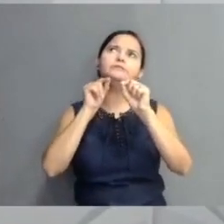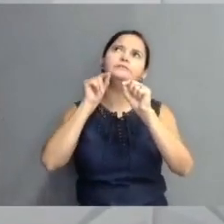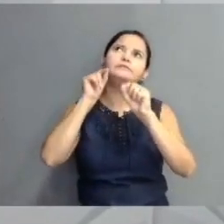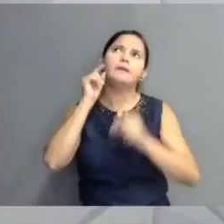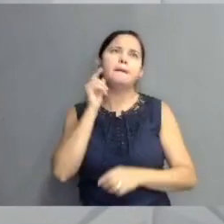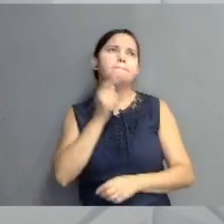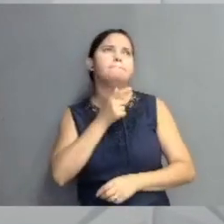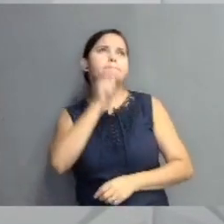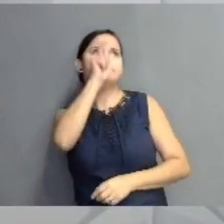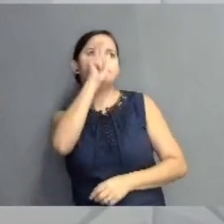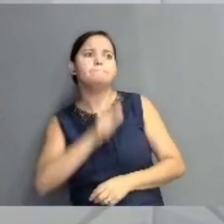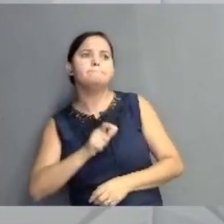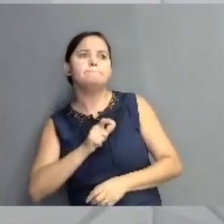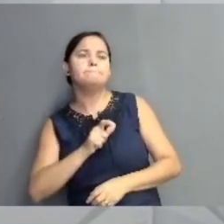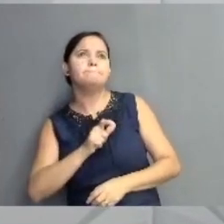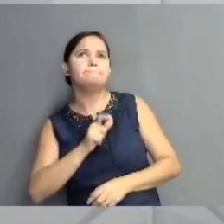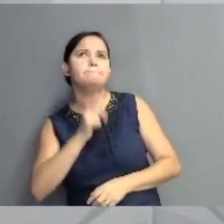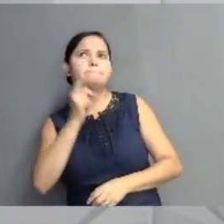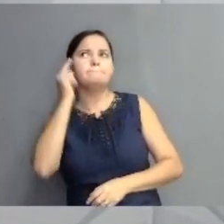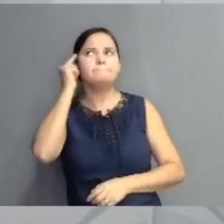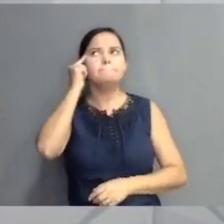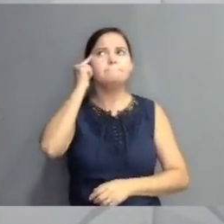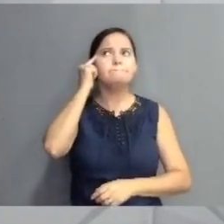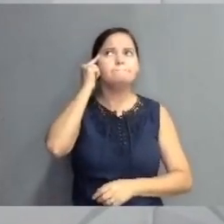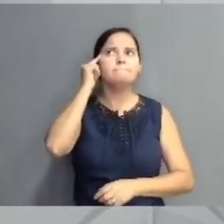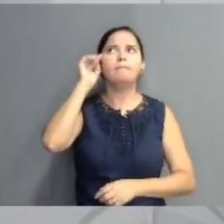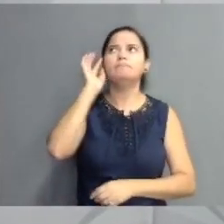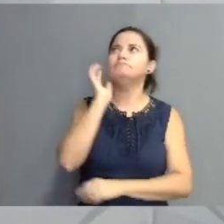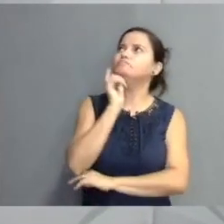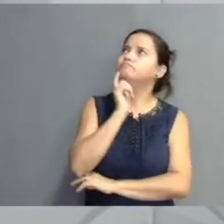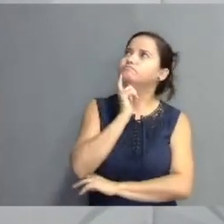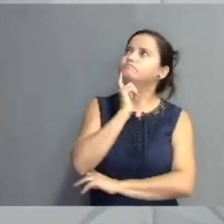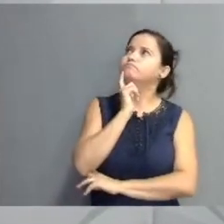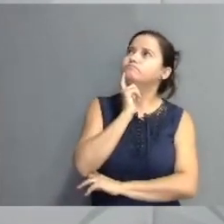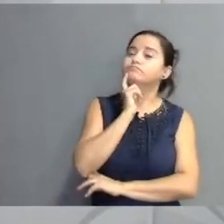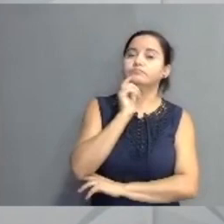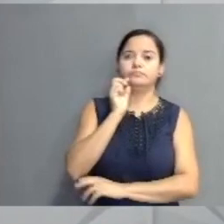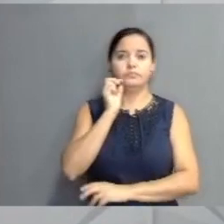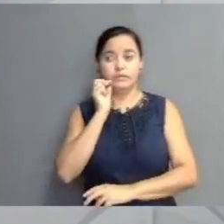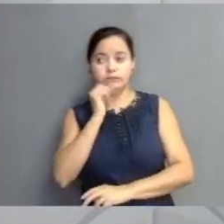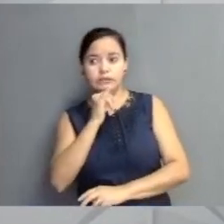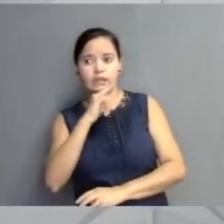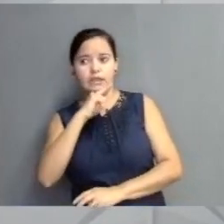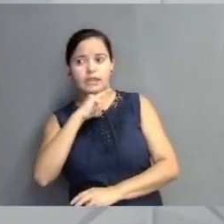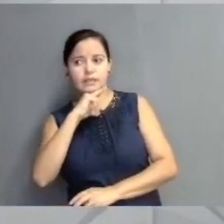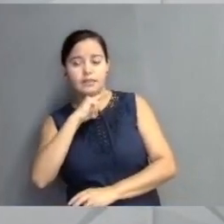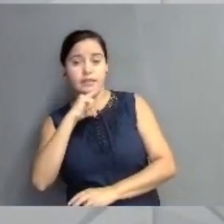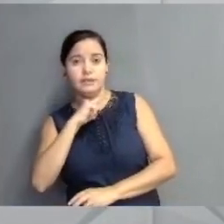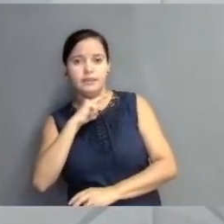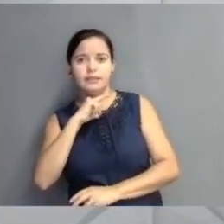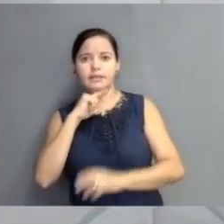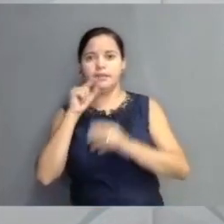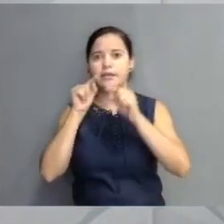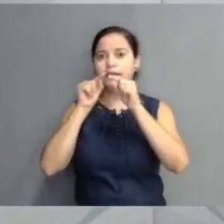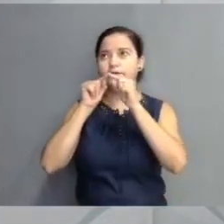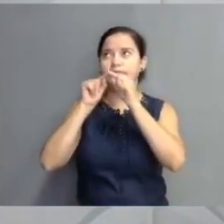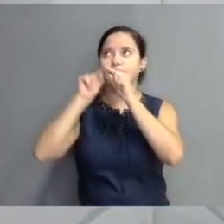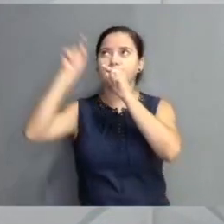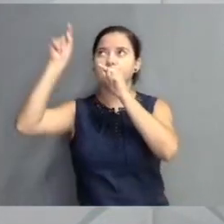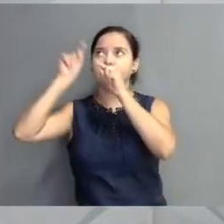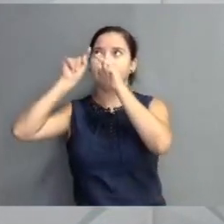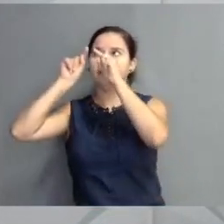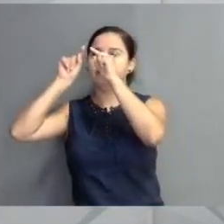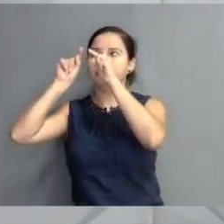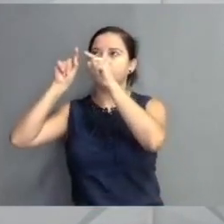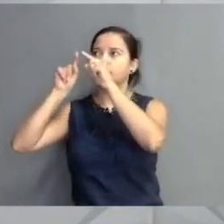a personagem está pensando, tá certo? E quando tem em formato de setinha, né, é uma fala da personagem, tá certo?